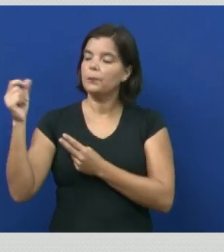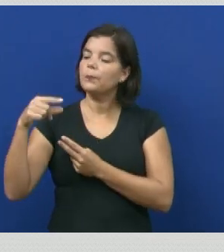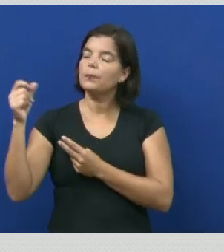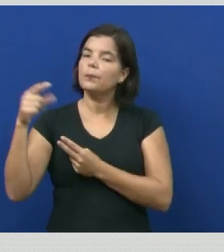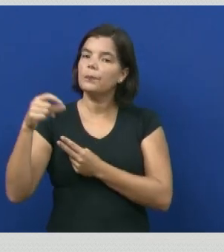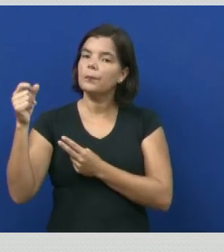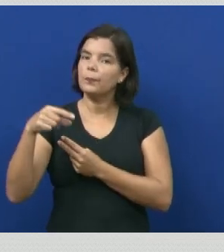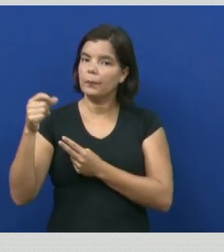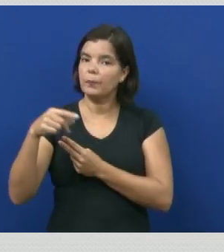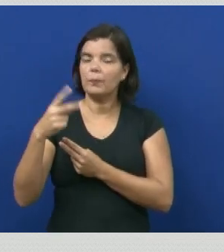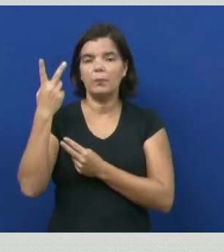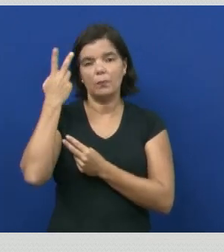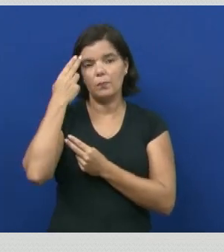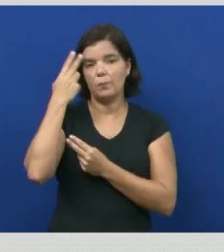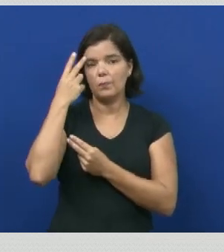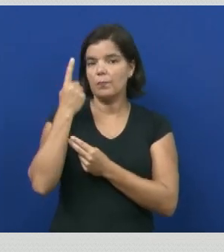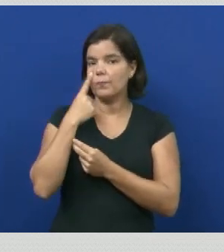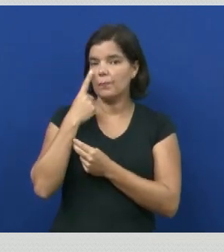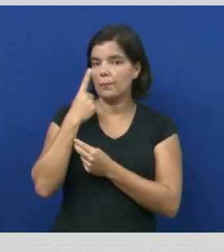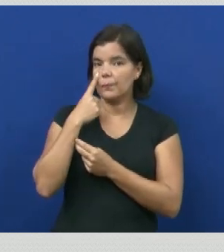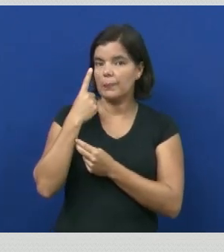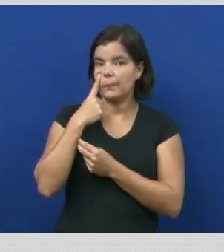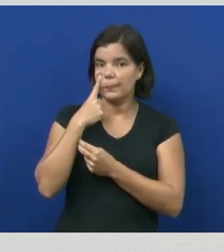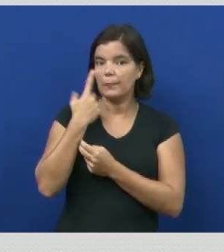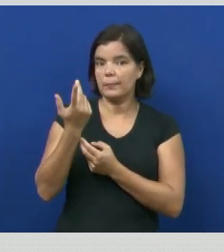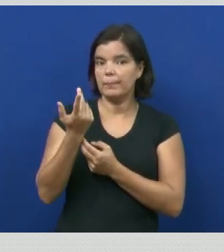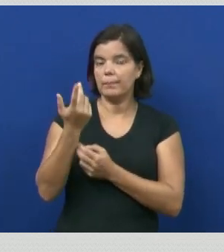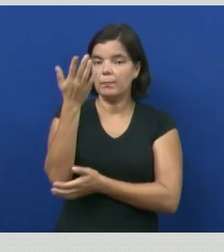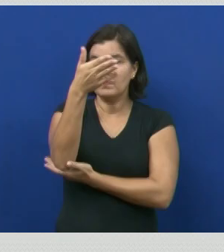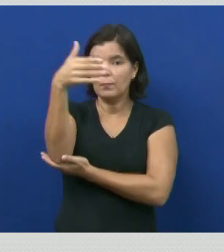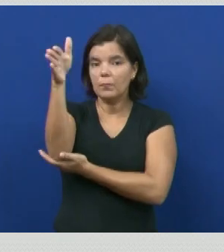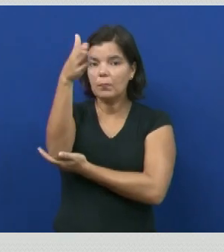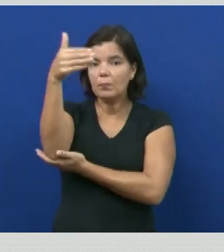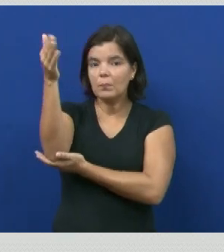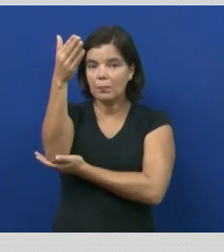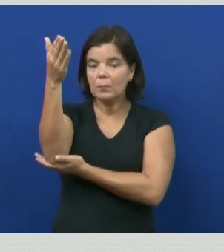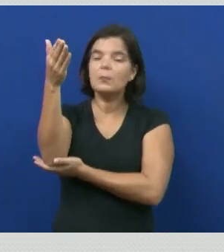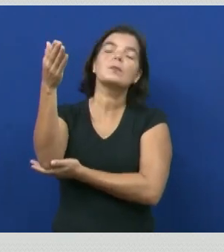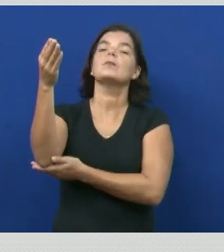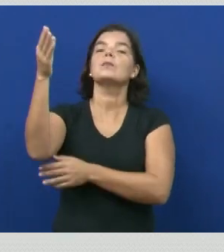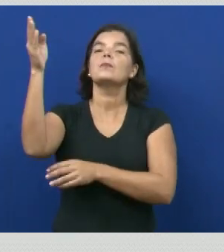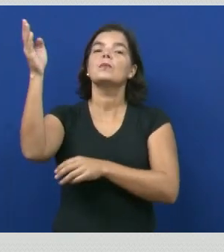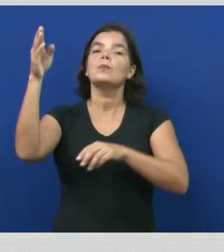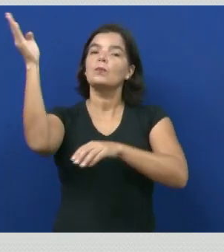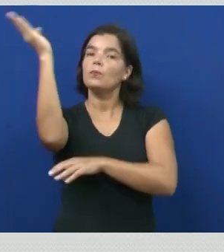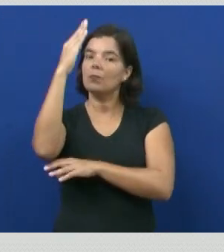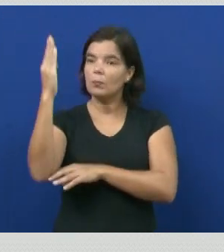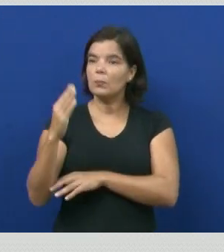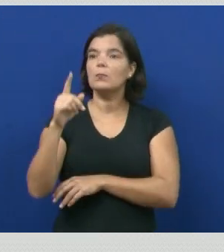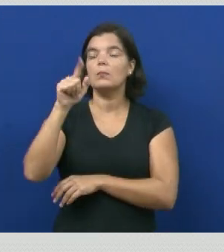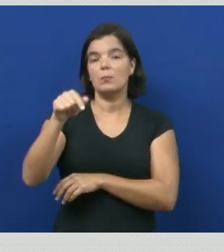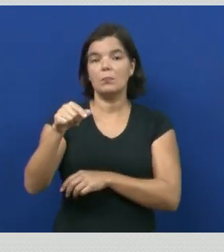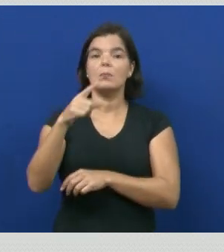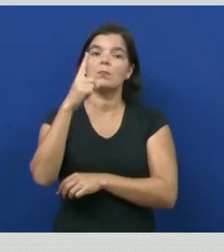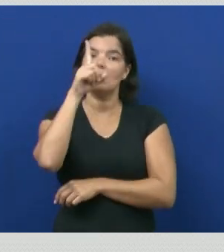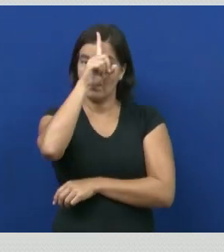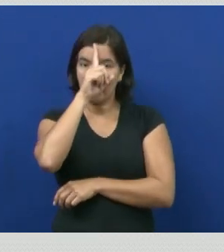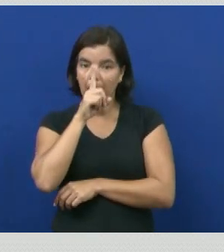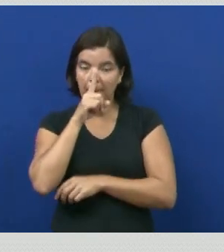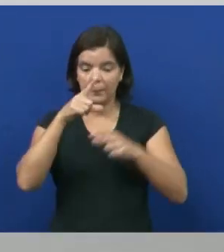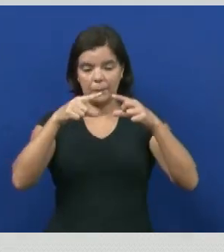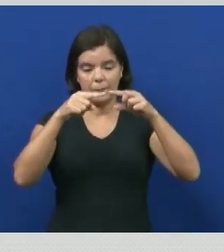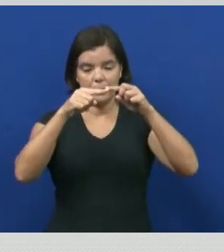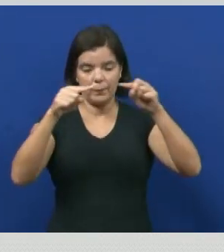vermelho. É bem comum você observar na bandeira do Brasil a parte amarela, que é um losango.